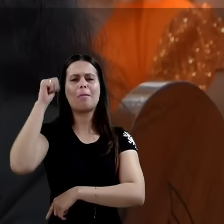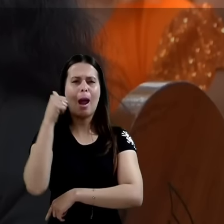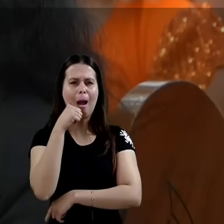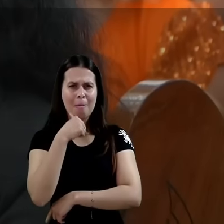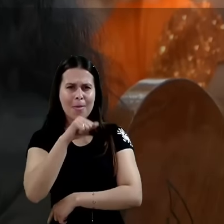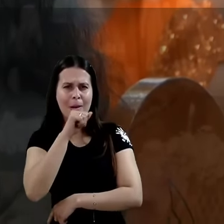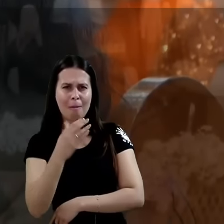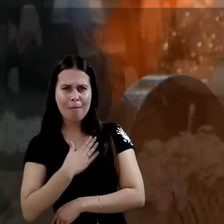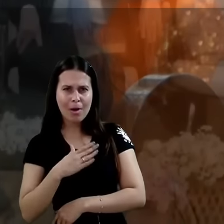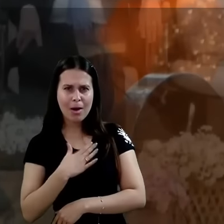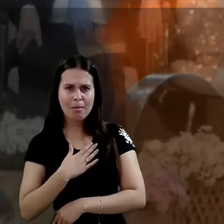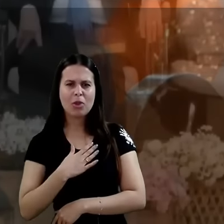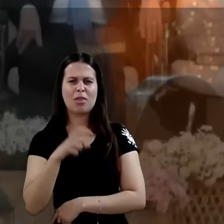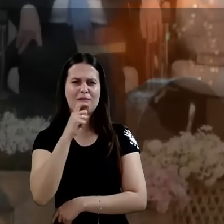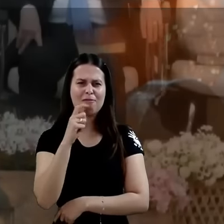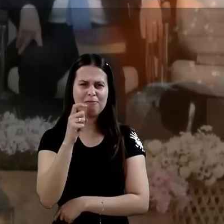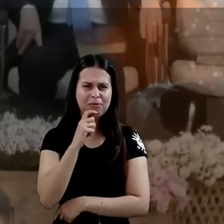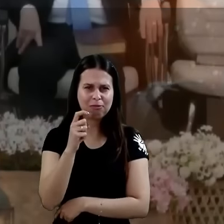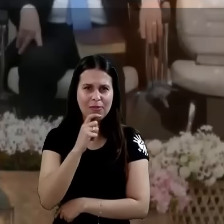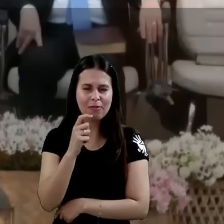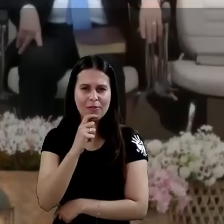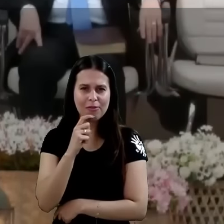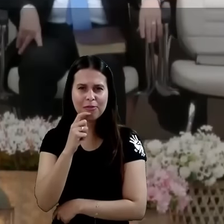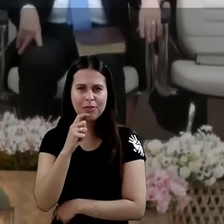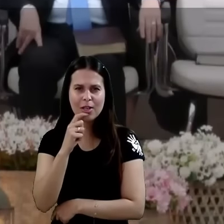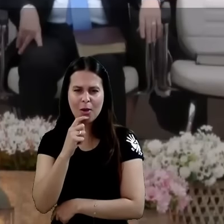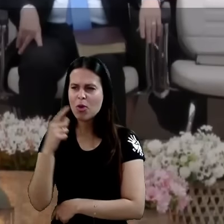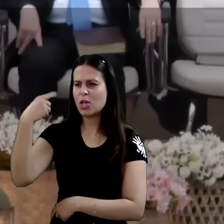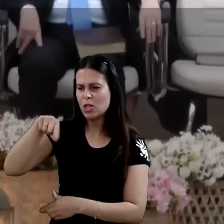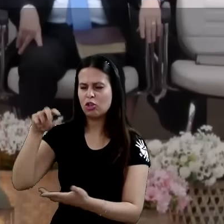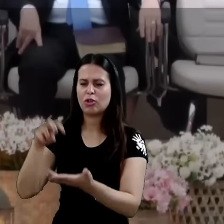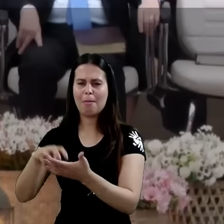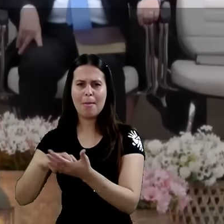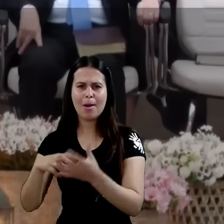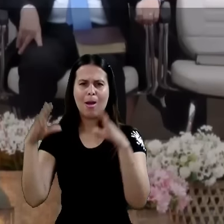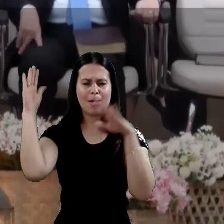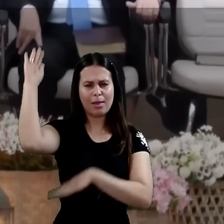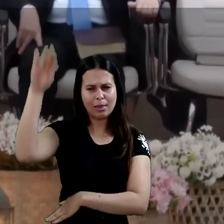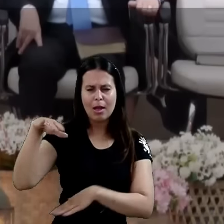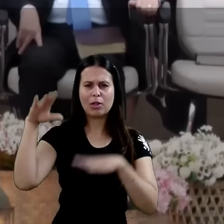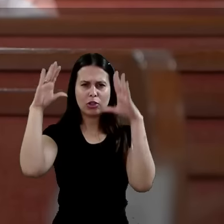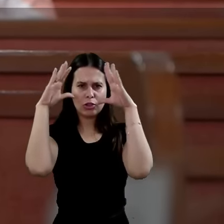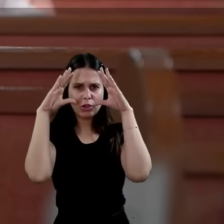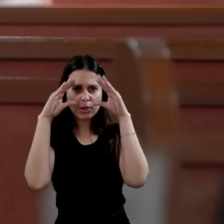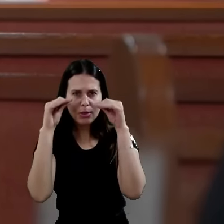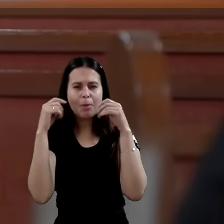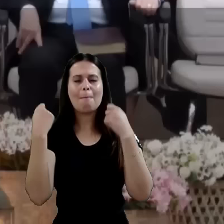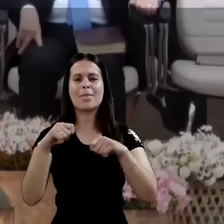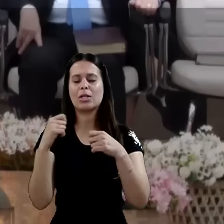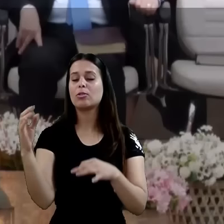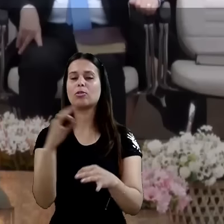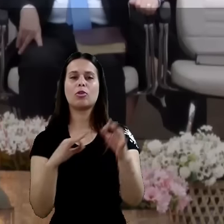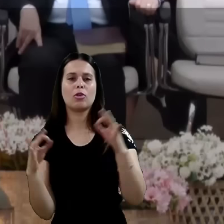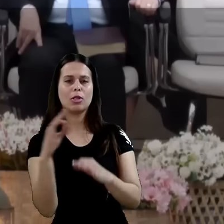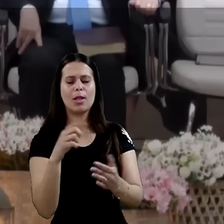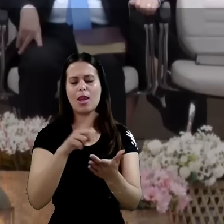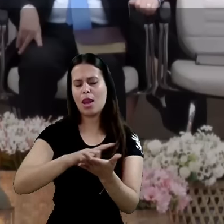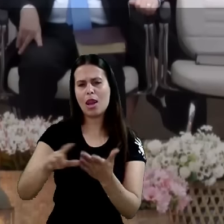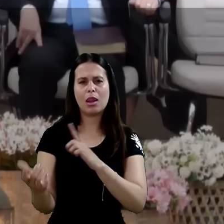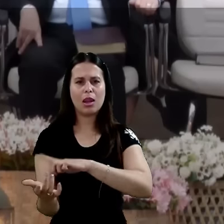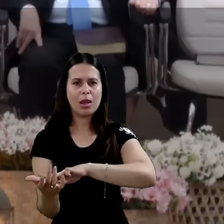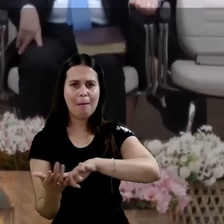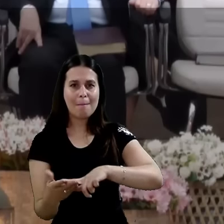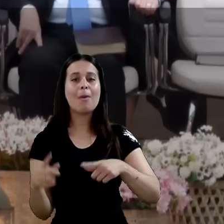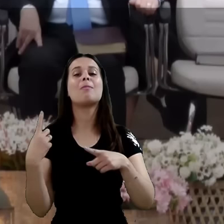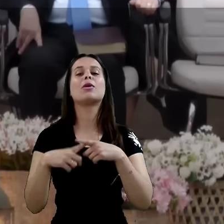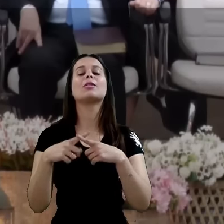frio pregava duas vezes três vezes no dia e ia de manhã ia de tarde ia de noite e tem que manter tudo bonitinho tudo limpinho porque essa